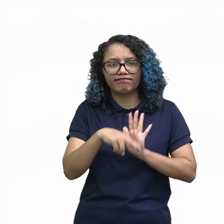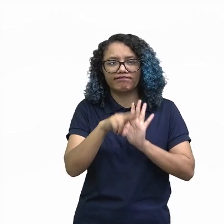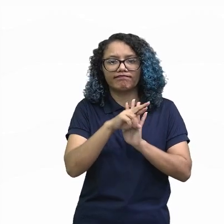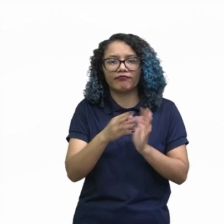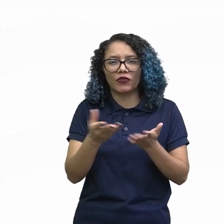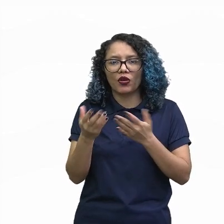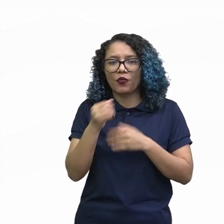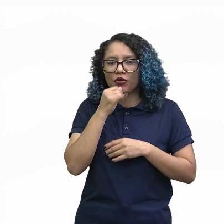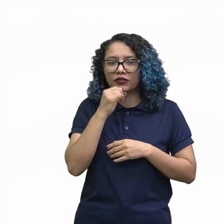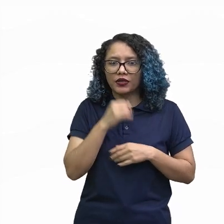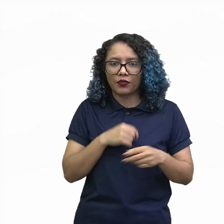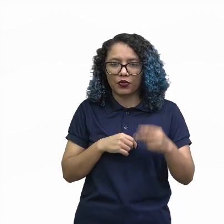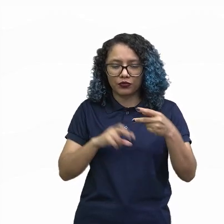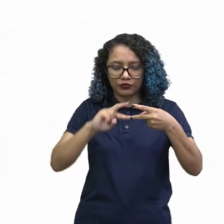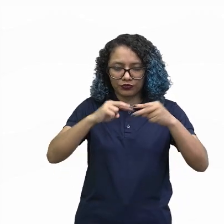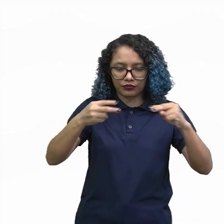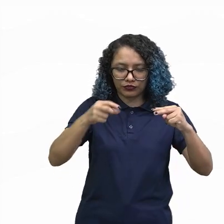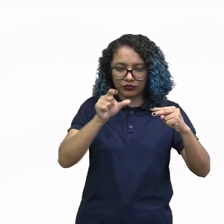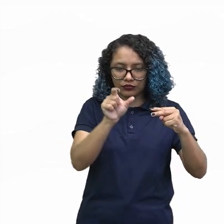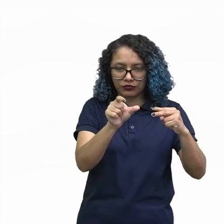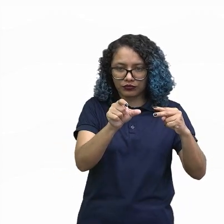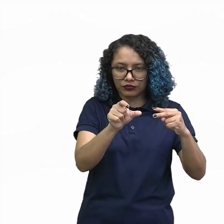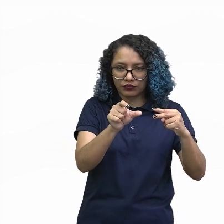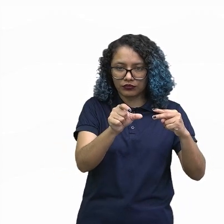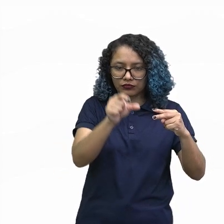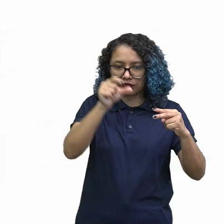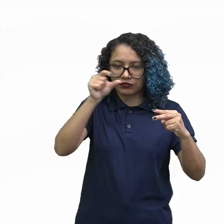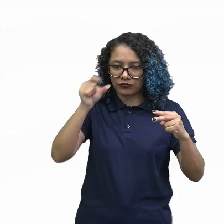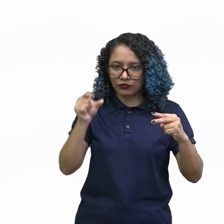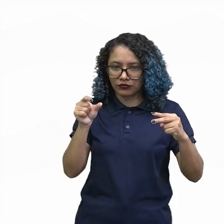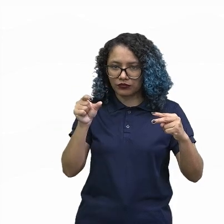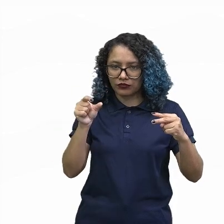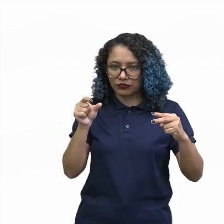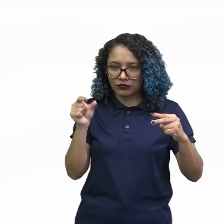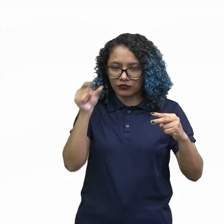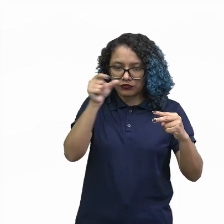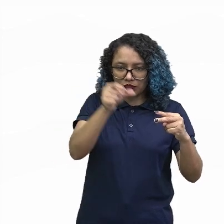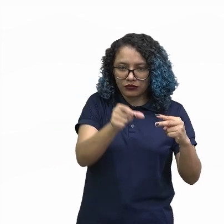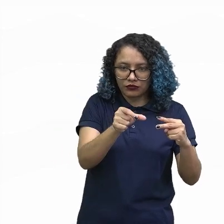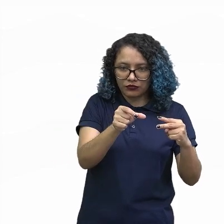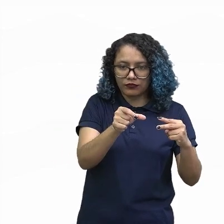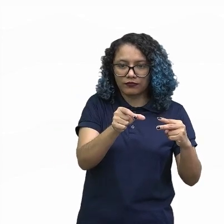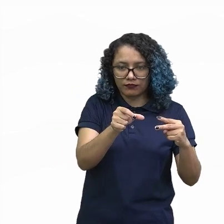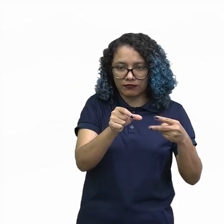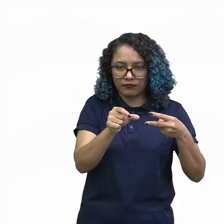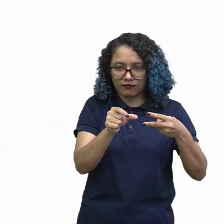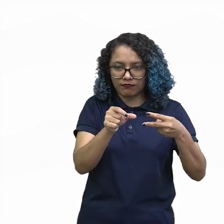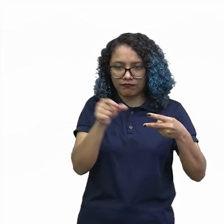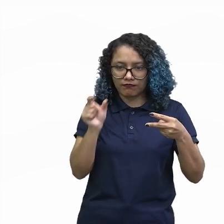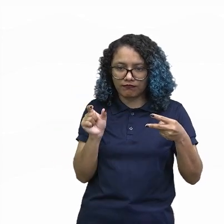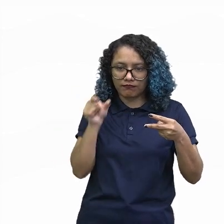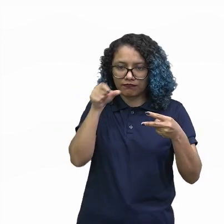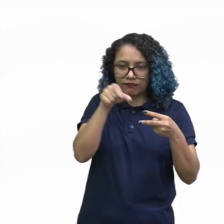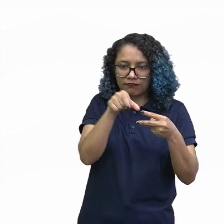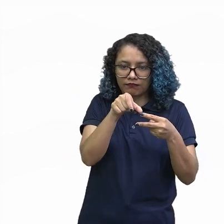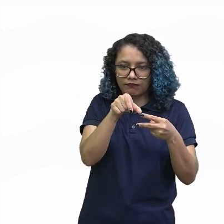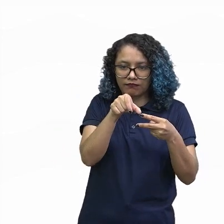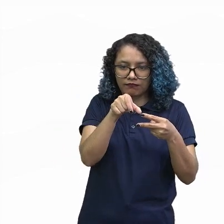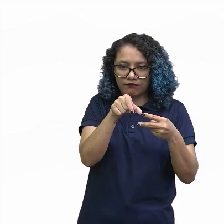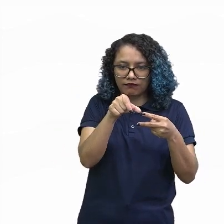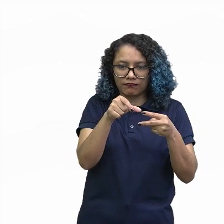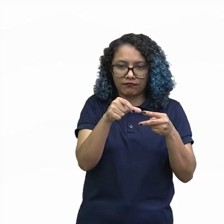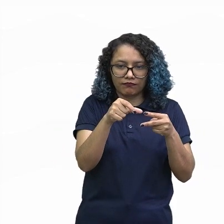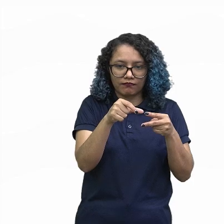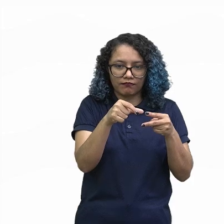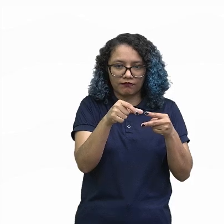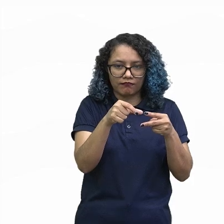Ela está pegando ali um trecho, né, do gene e colocando naquela molécula de DNA. Né? Na parte figurada é